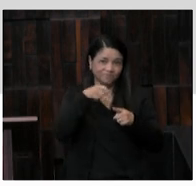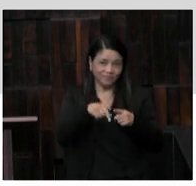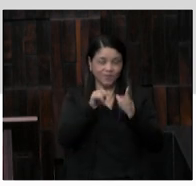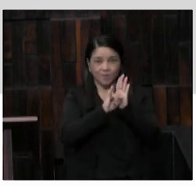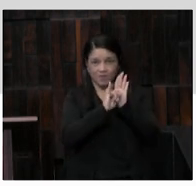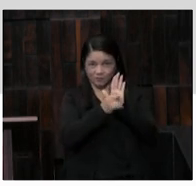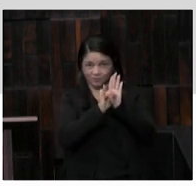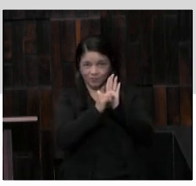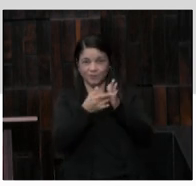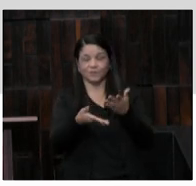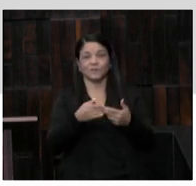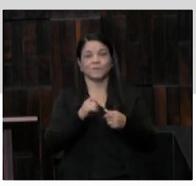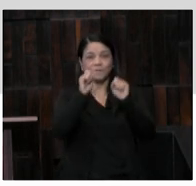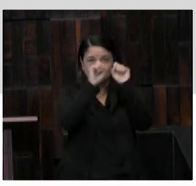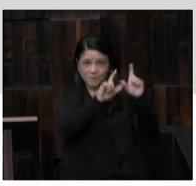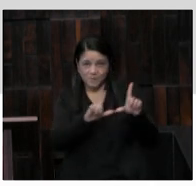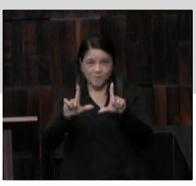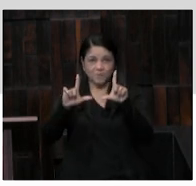Pode passar?